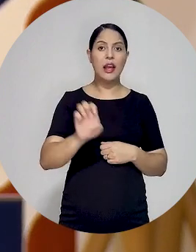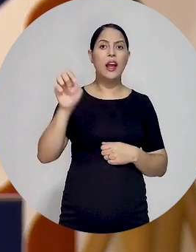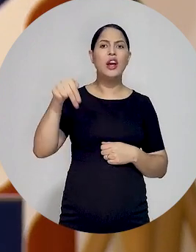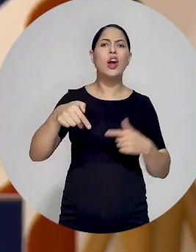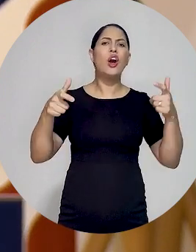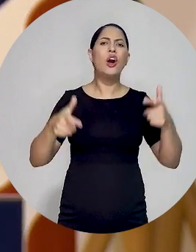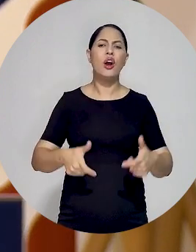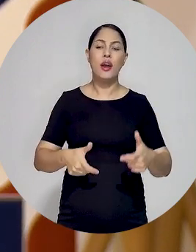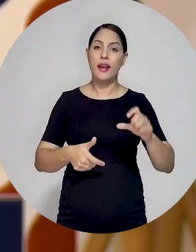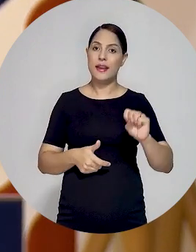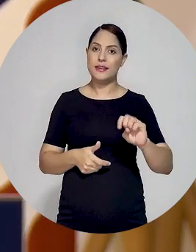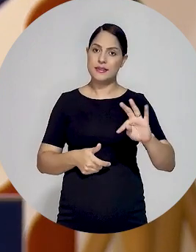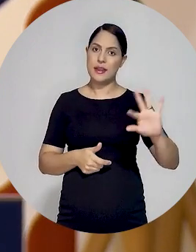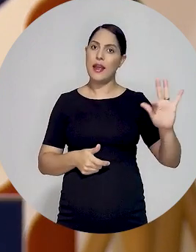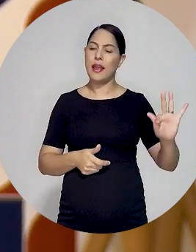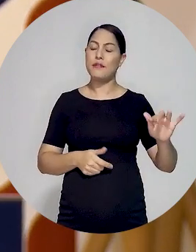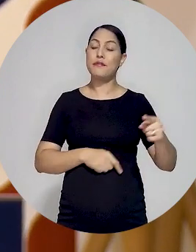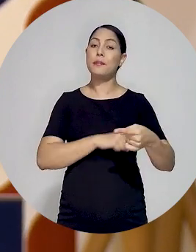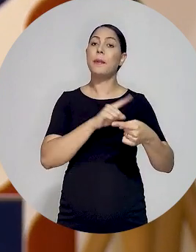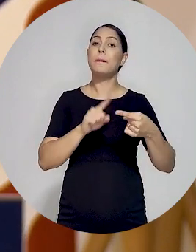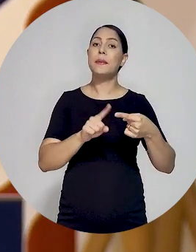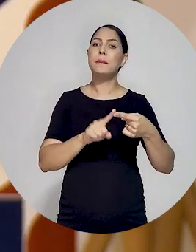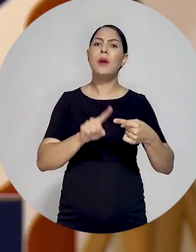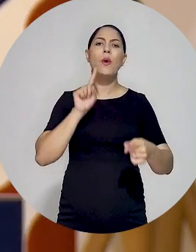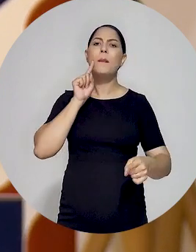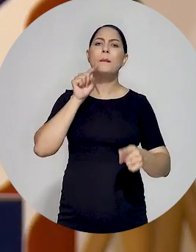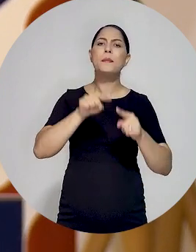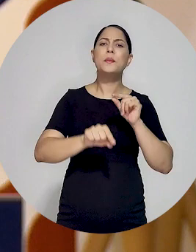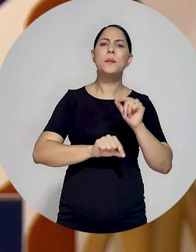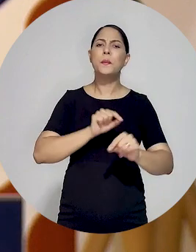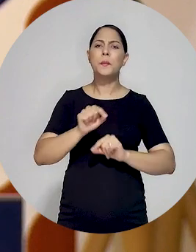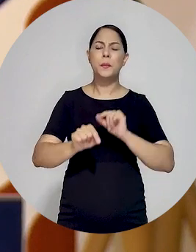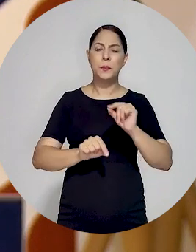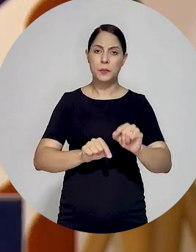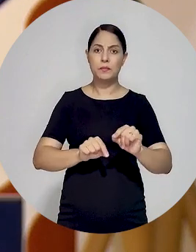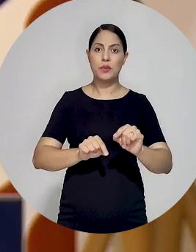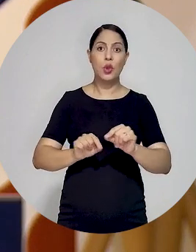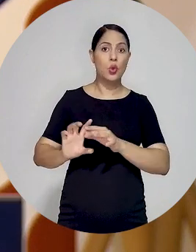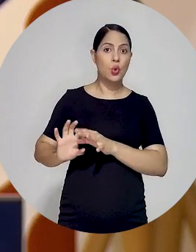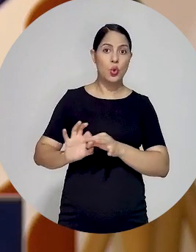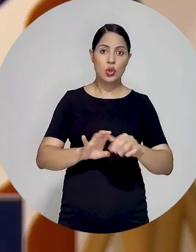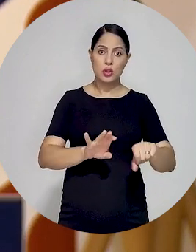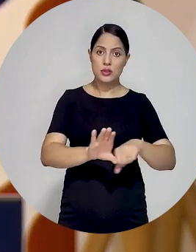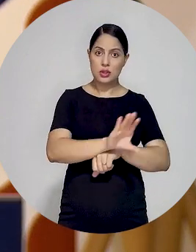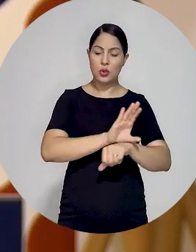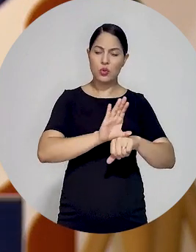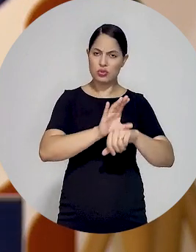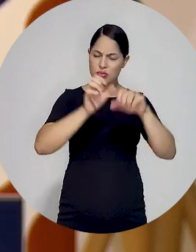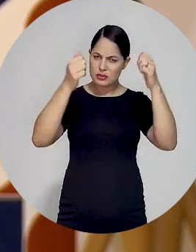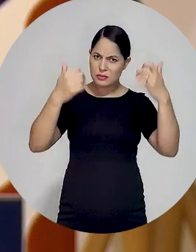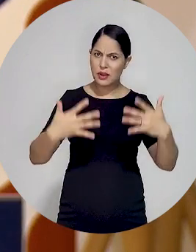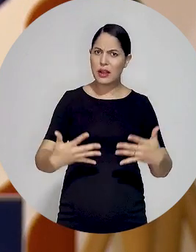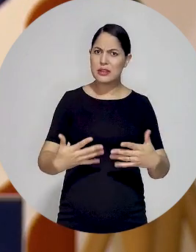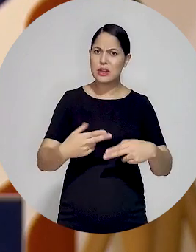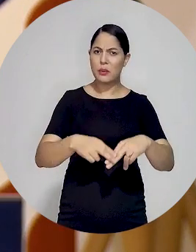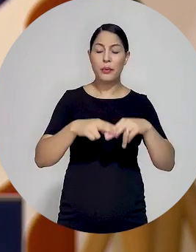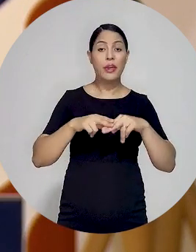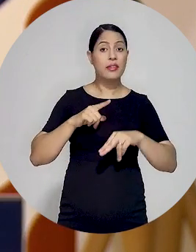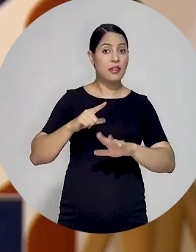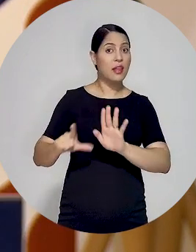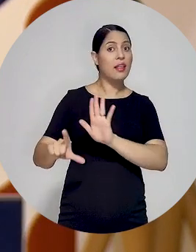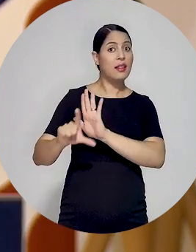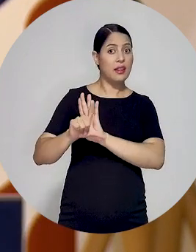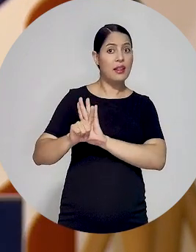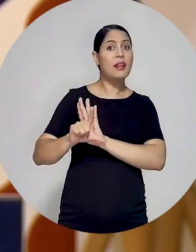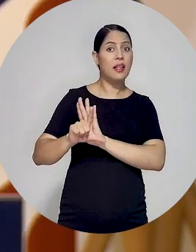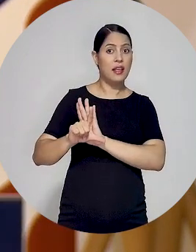de inconstitucionalidade no Supremo Tribunal Federal. A primeira, buscando interpretação aderente à Constituição